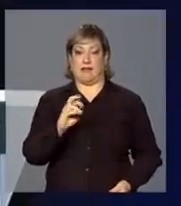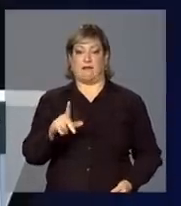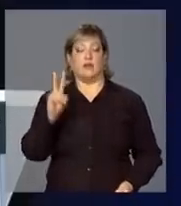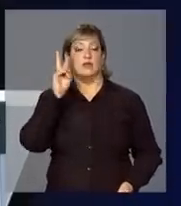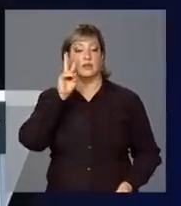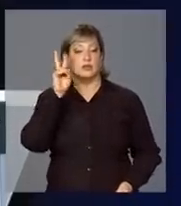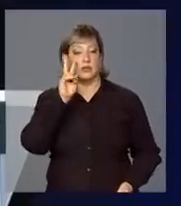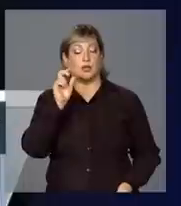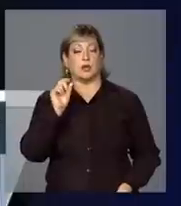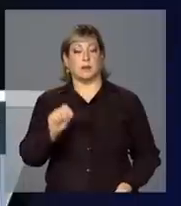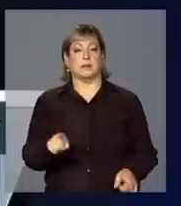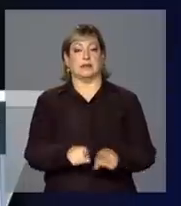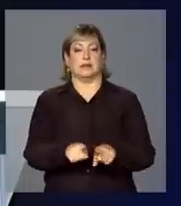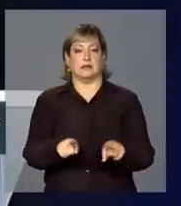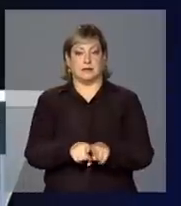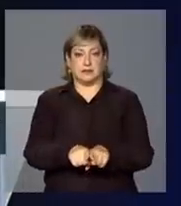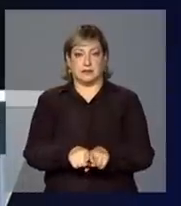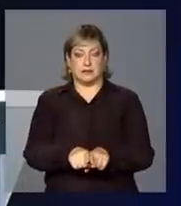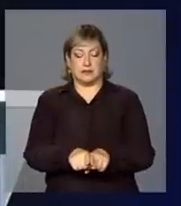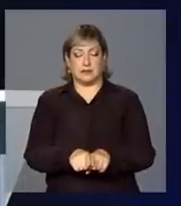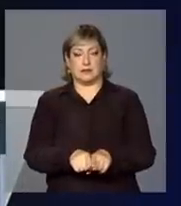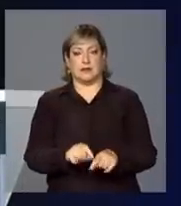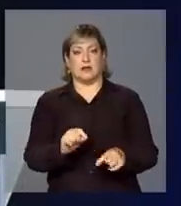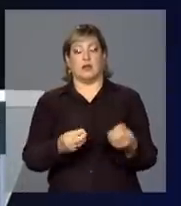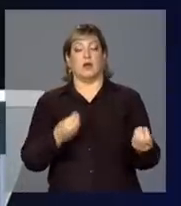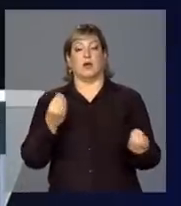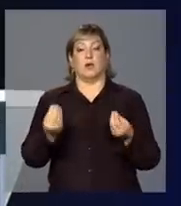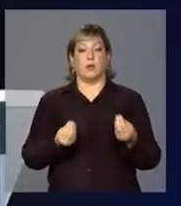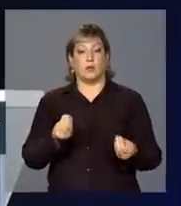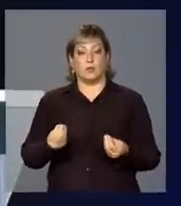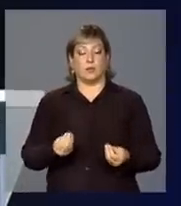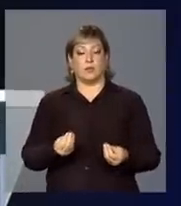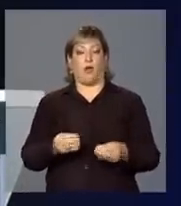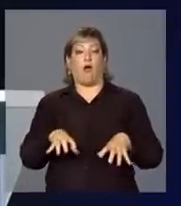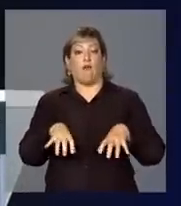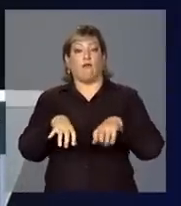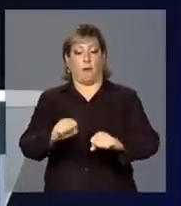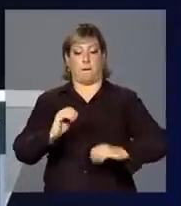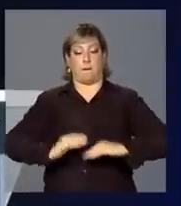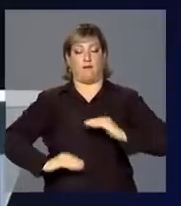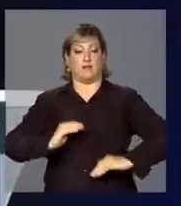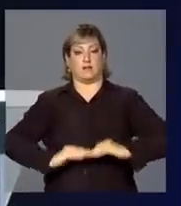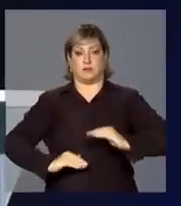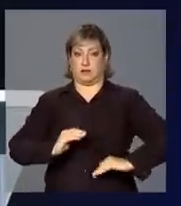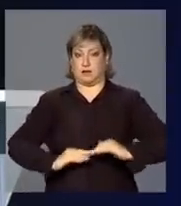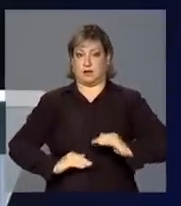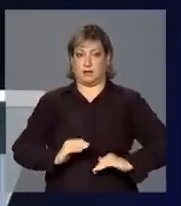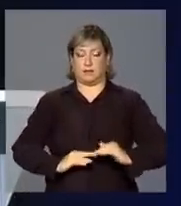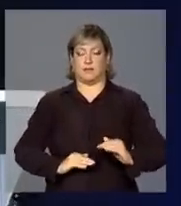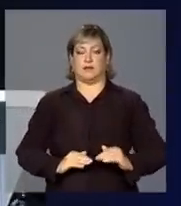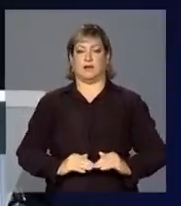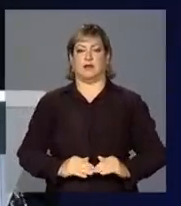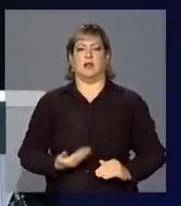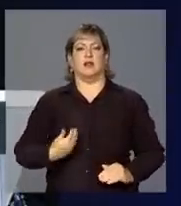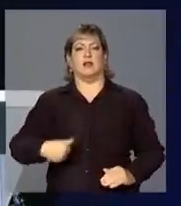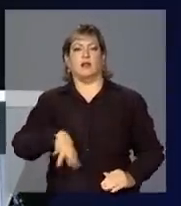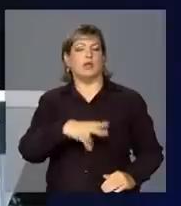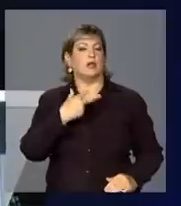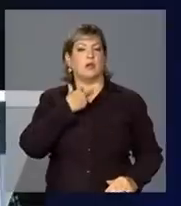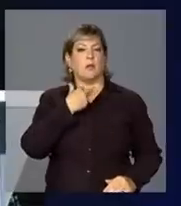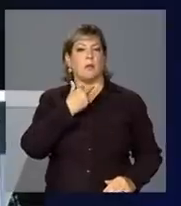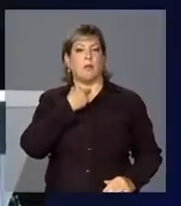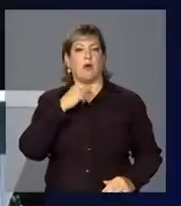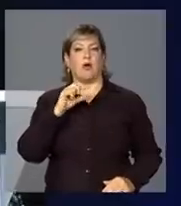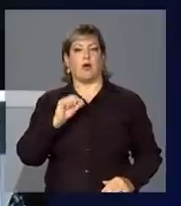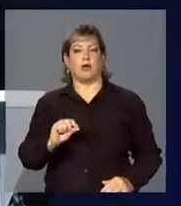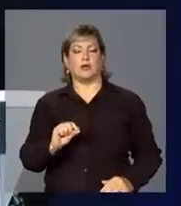refere também à formação profissional. Nós não podemos